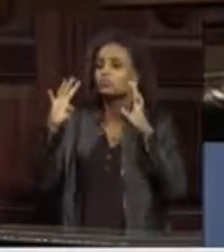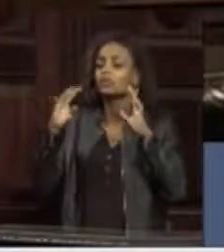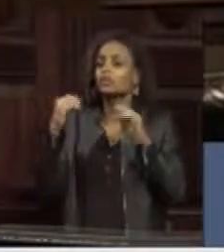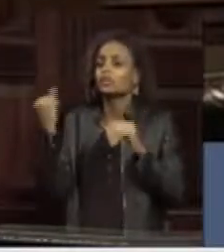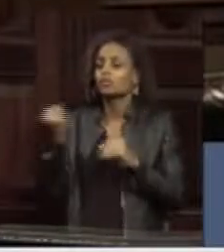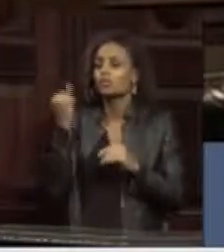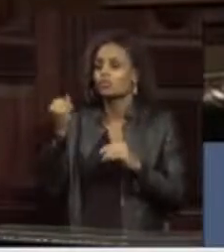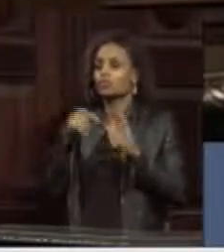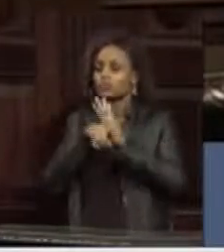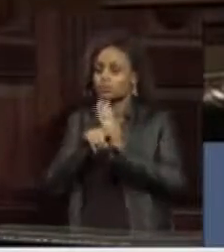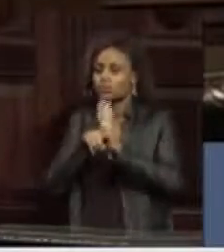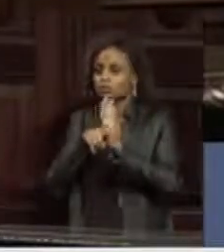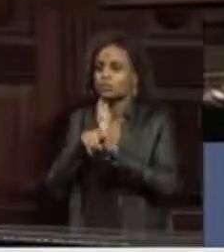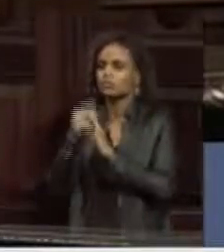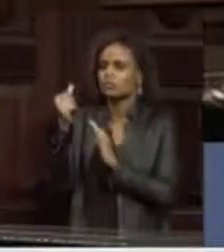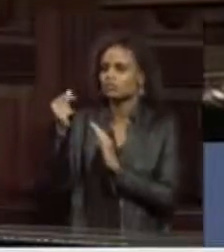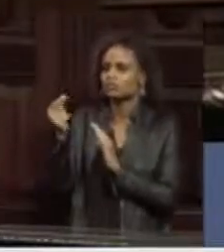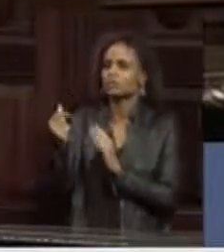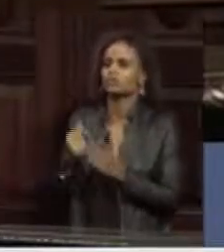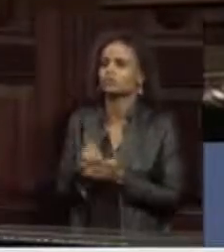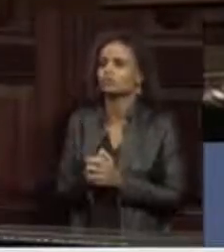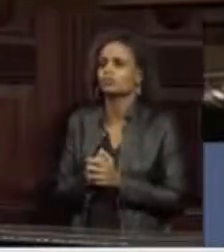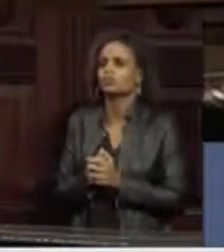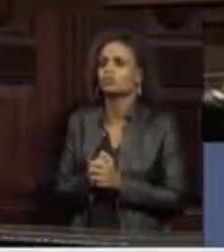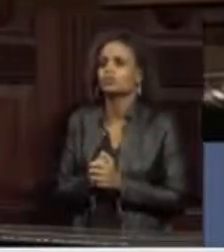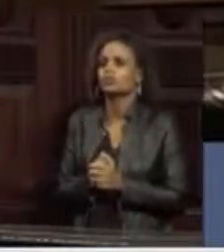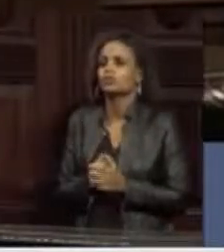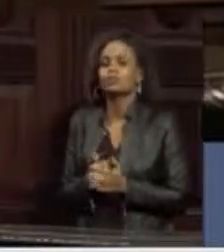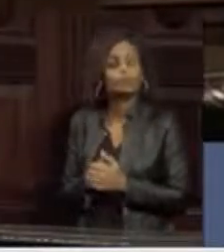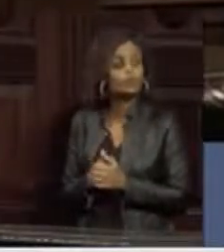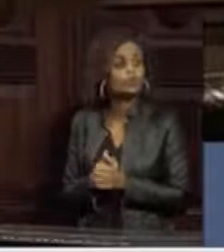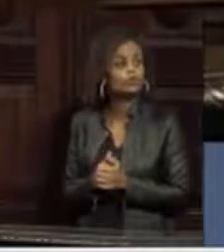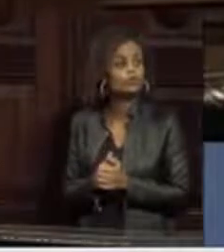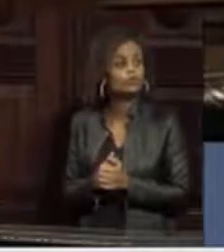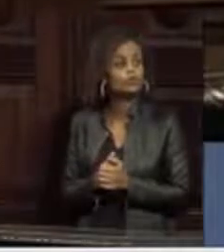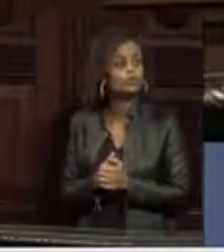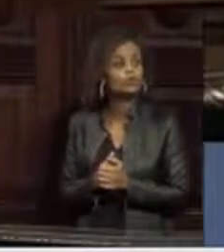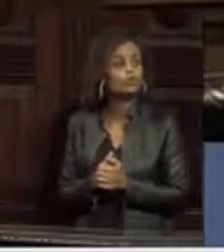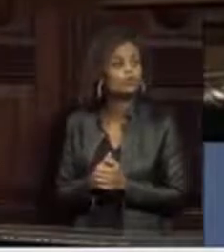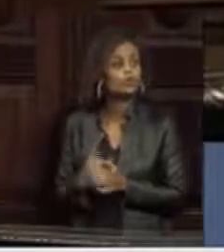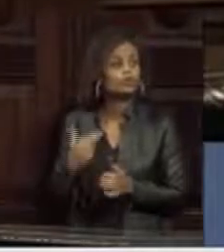municípios. Não podemos permitir que o pré-sal